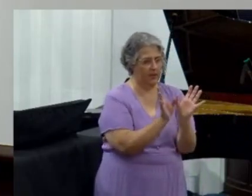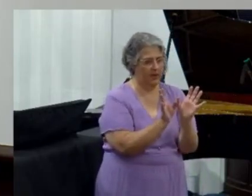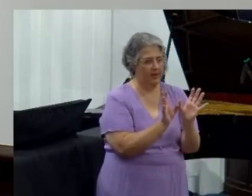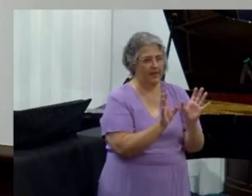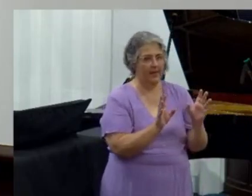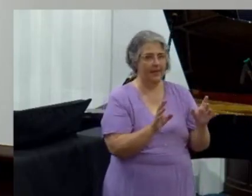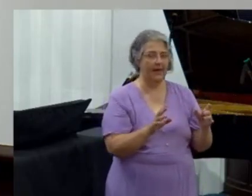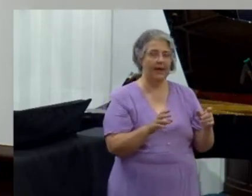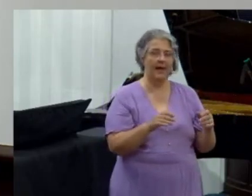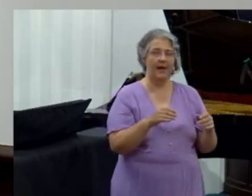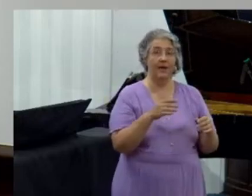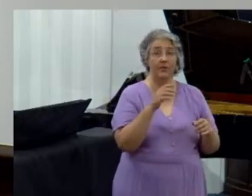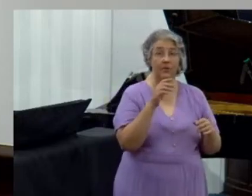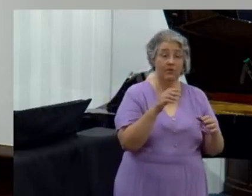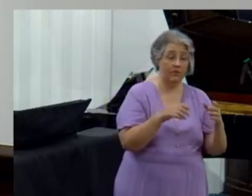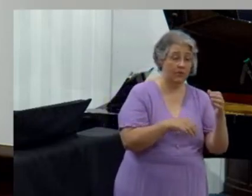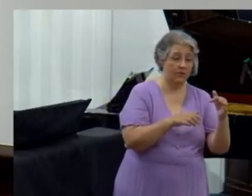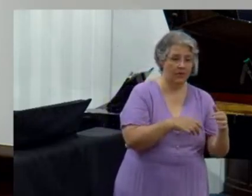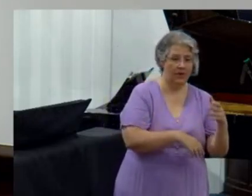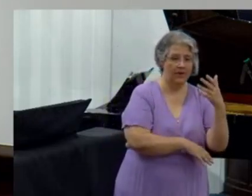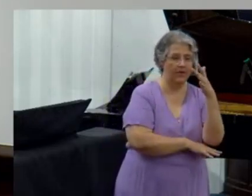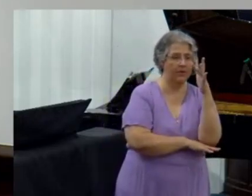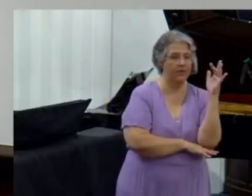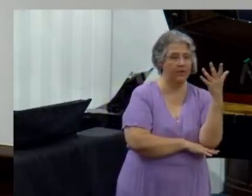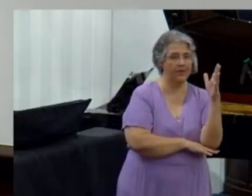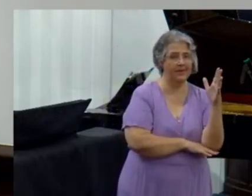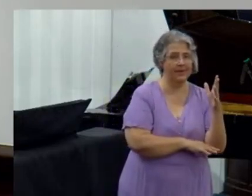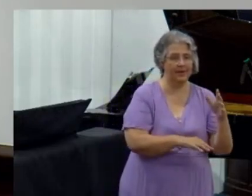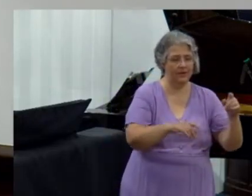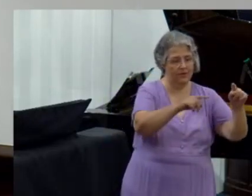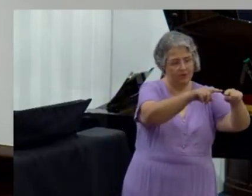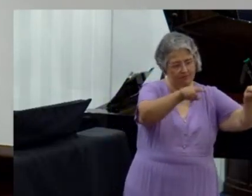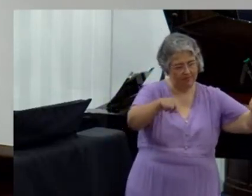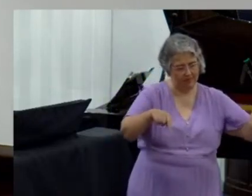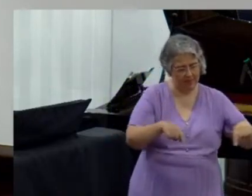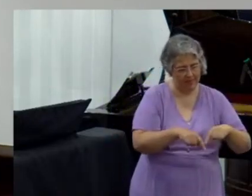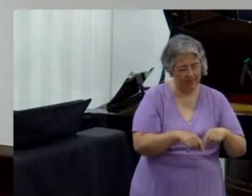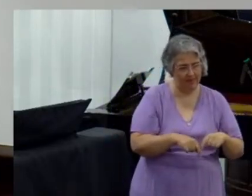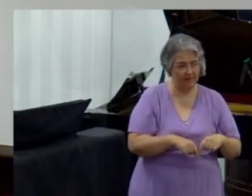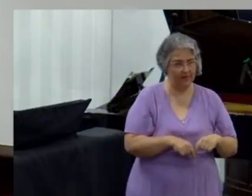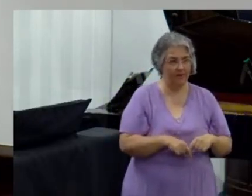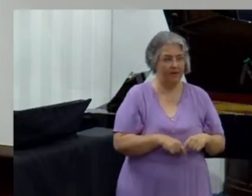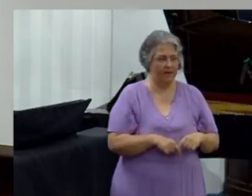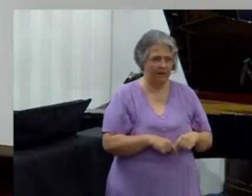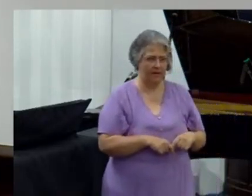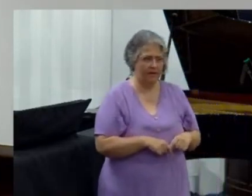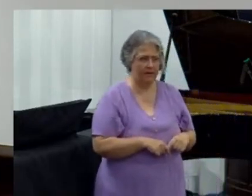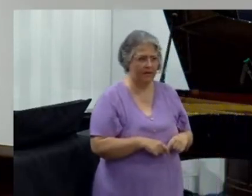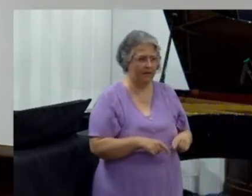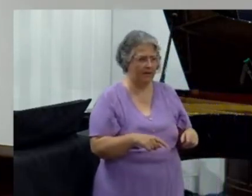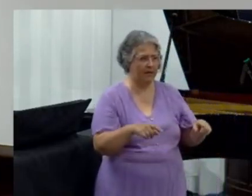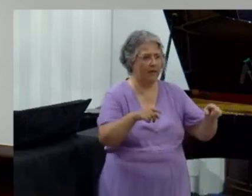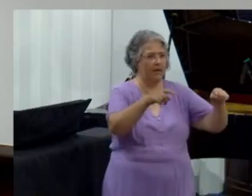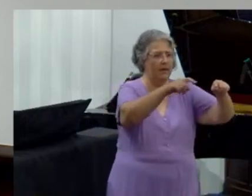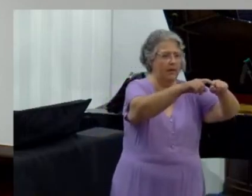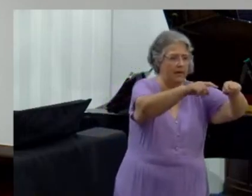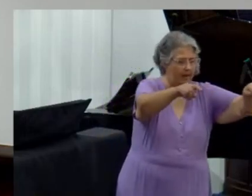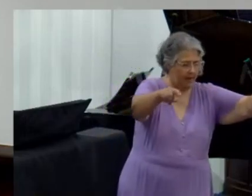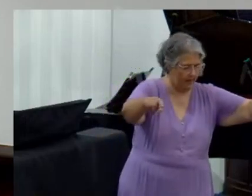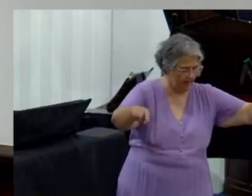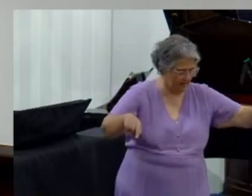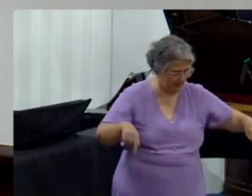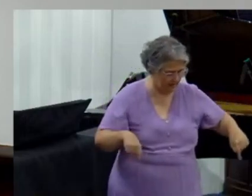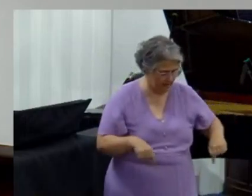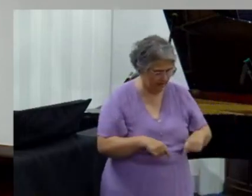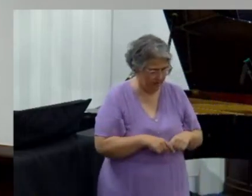altar de incenso. Então nós tínhamos uma outra câmara nesse templo, que era reservada aos sacerdotes,